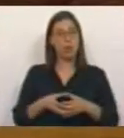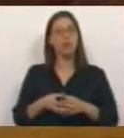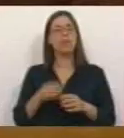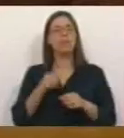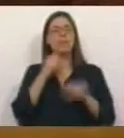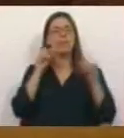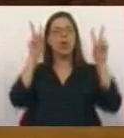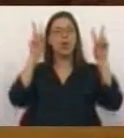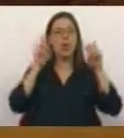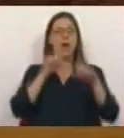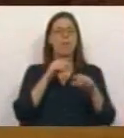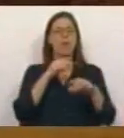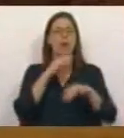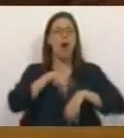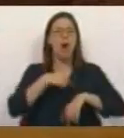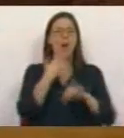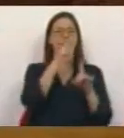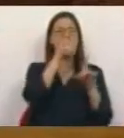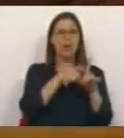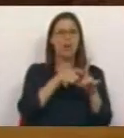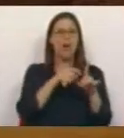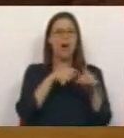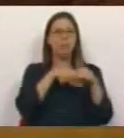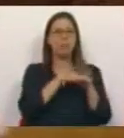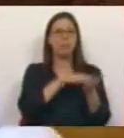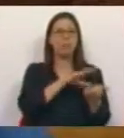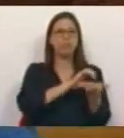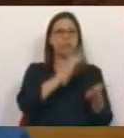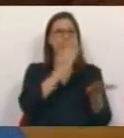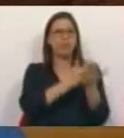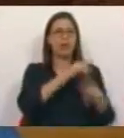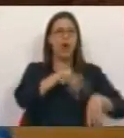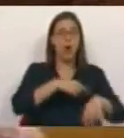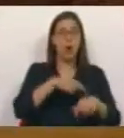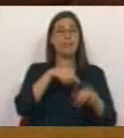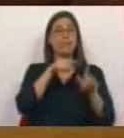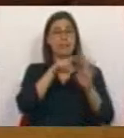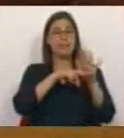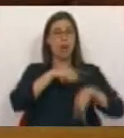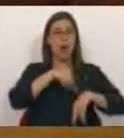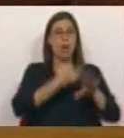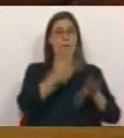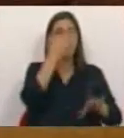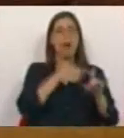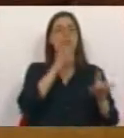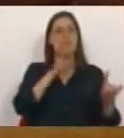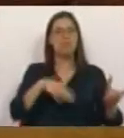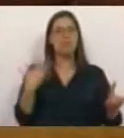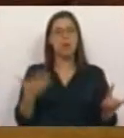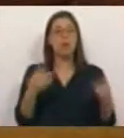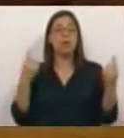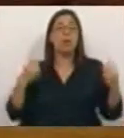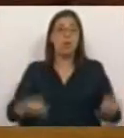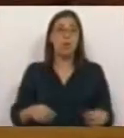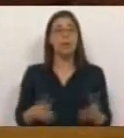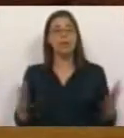o banco de horas individual. E, portanto, a partir daí, o regime do banco de horas tornou-se possível, bastando